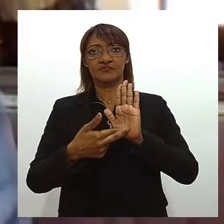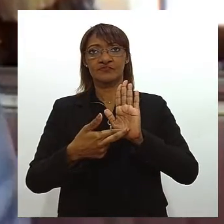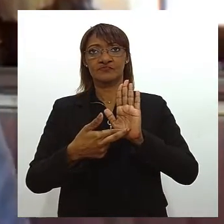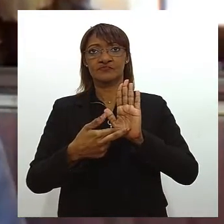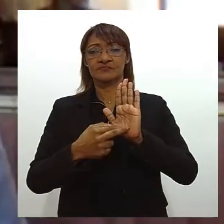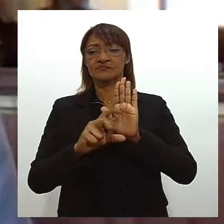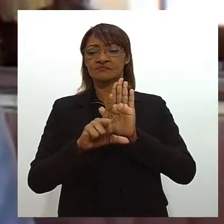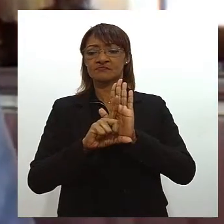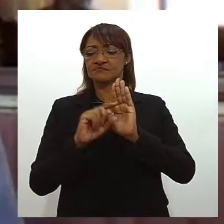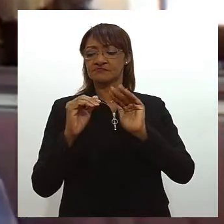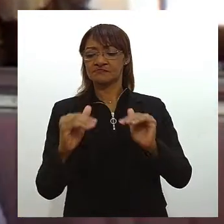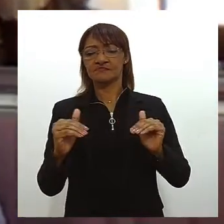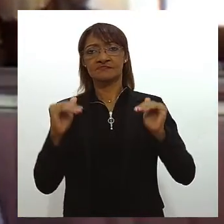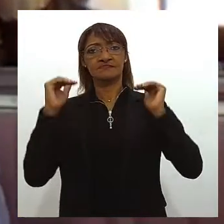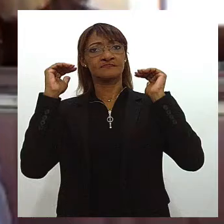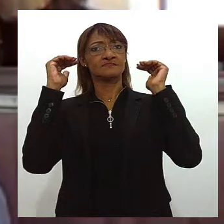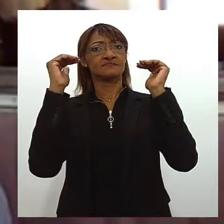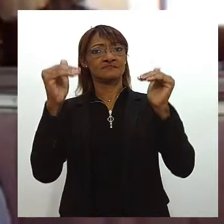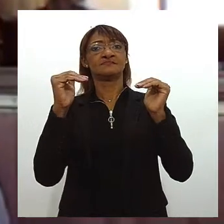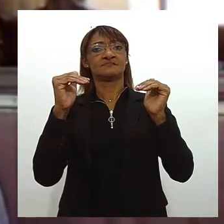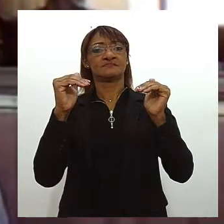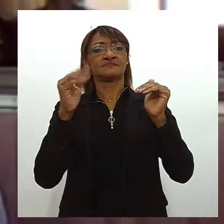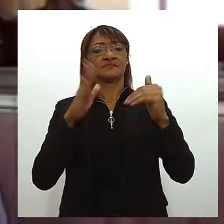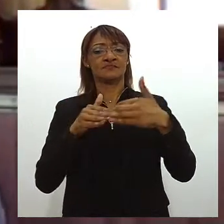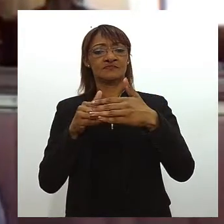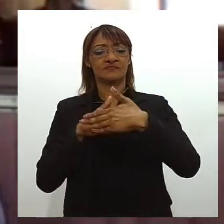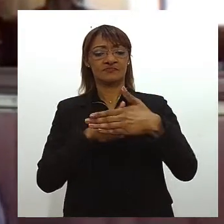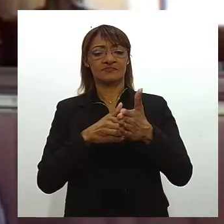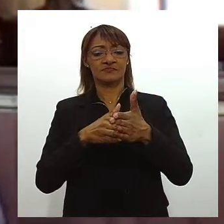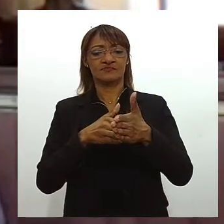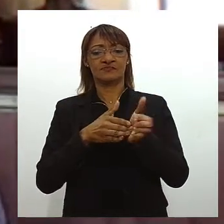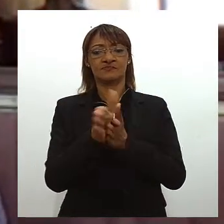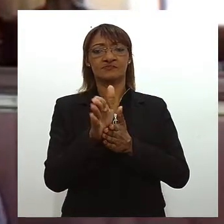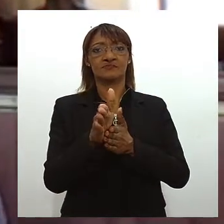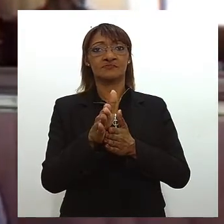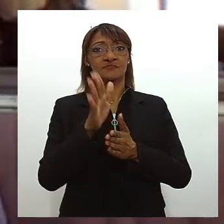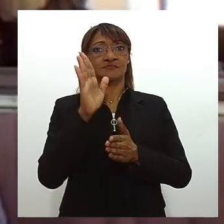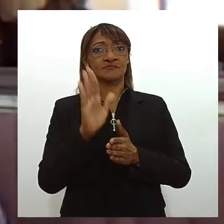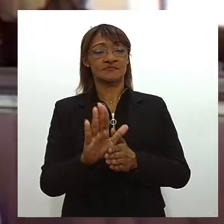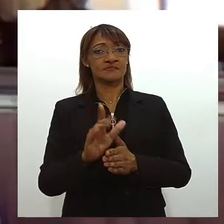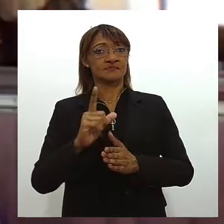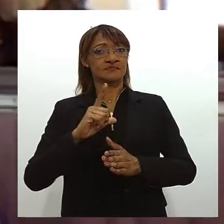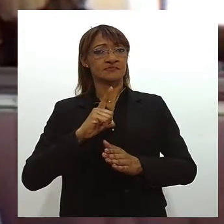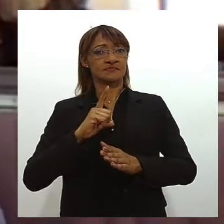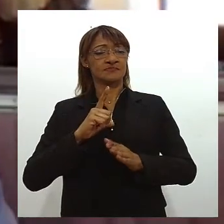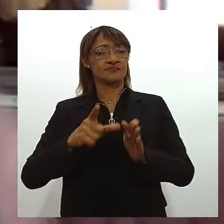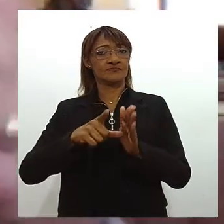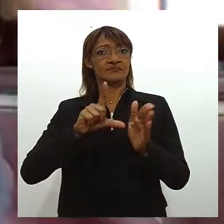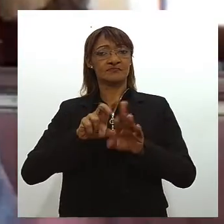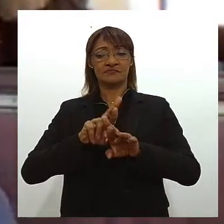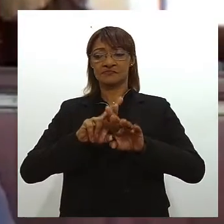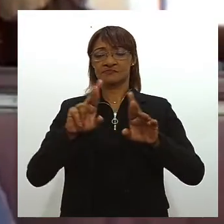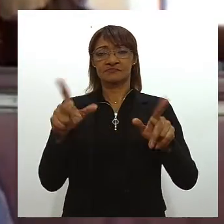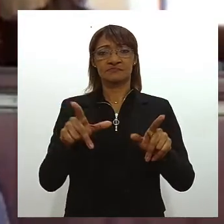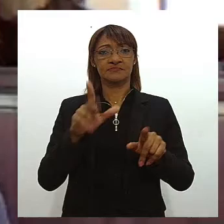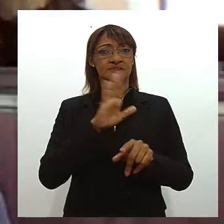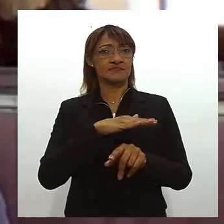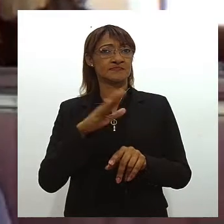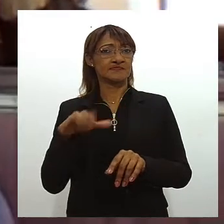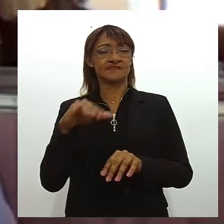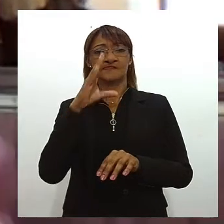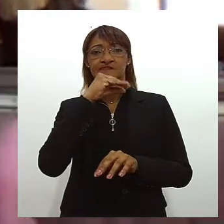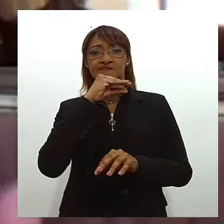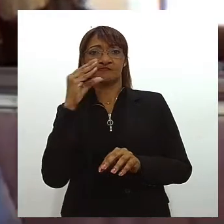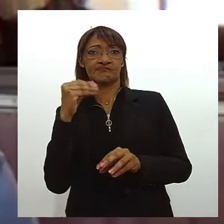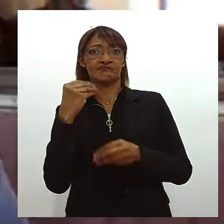muito avançada, que rompeu com aquela visão minorista que existia da criança e do adolescente, introduzindo